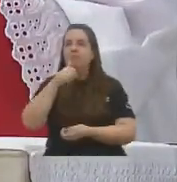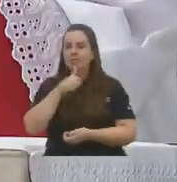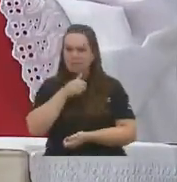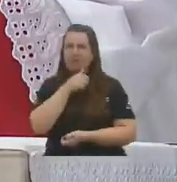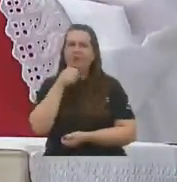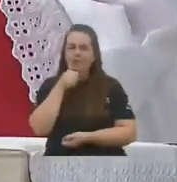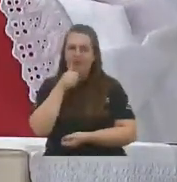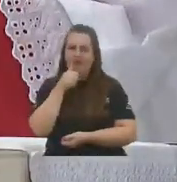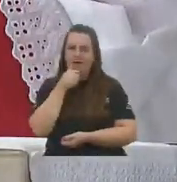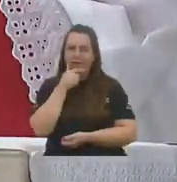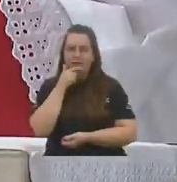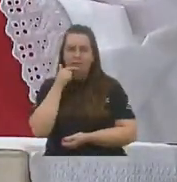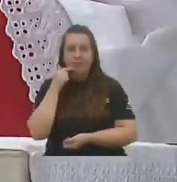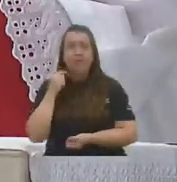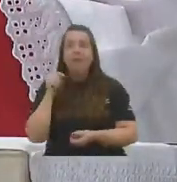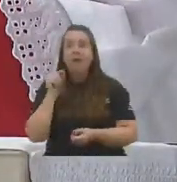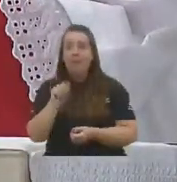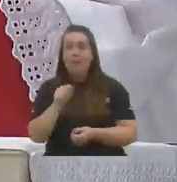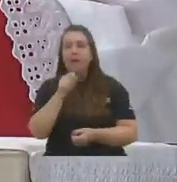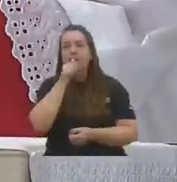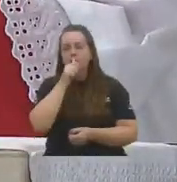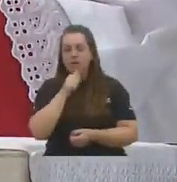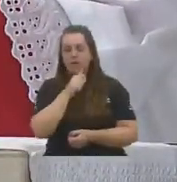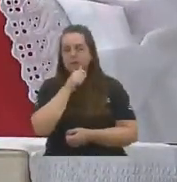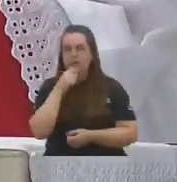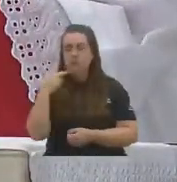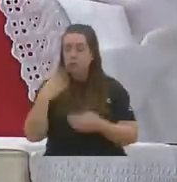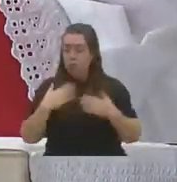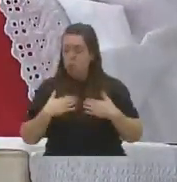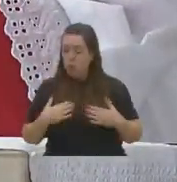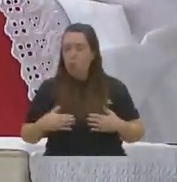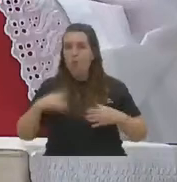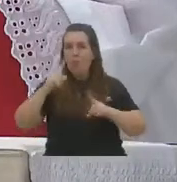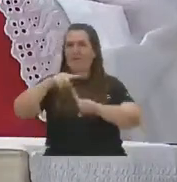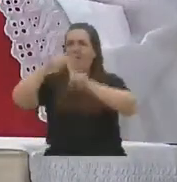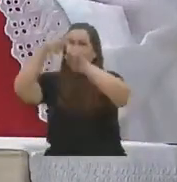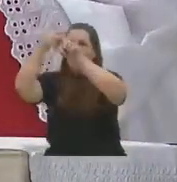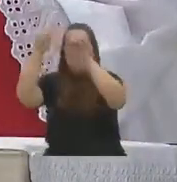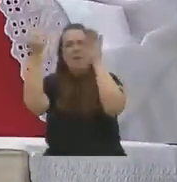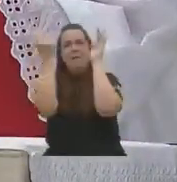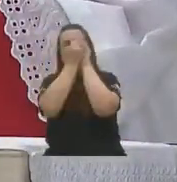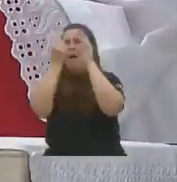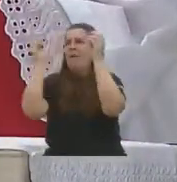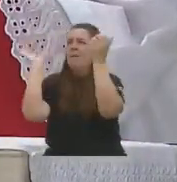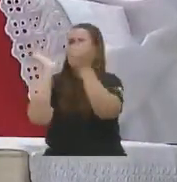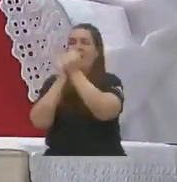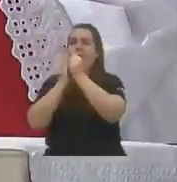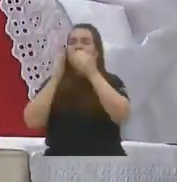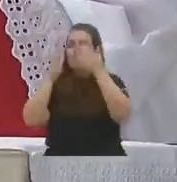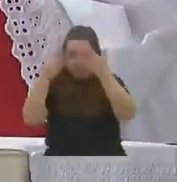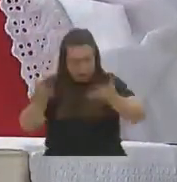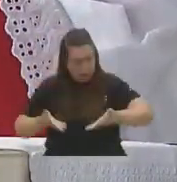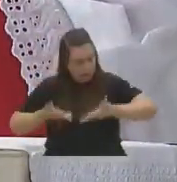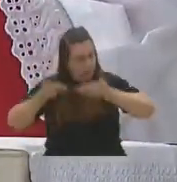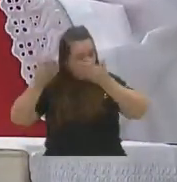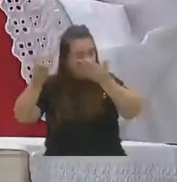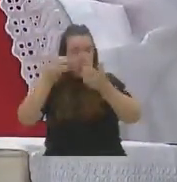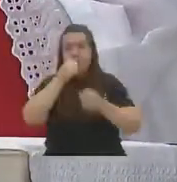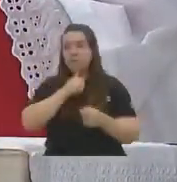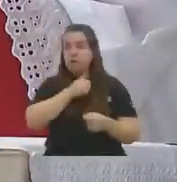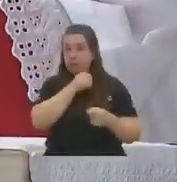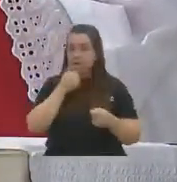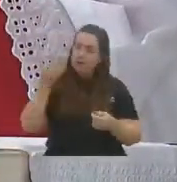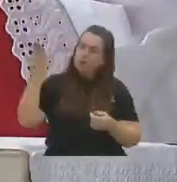imolado. Pela oblação de seu corpo pregado na cruz, levou à plenitude os